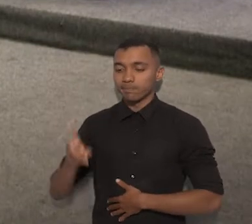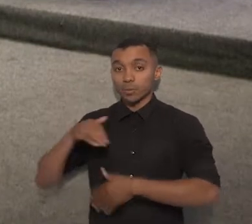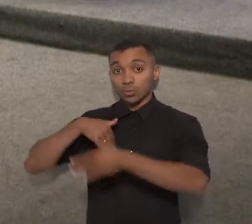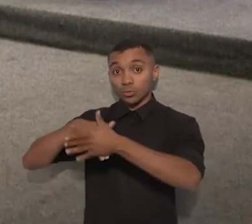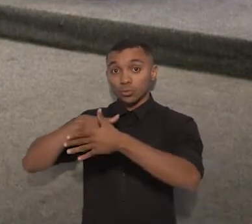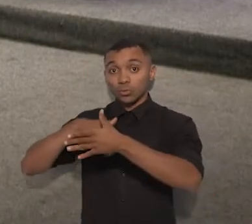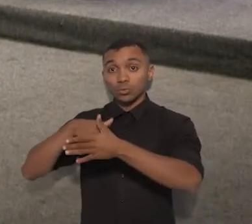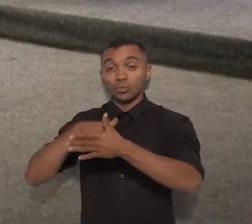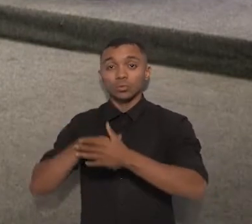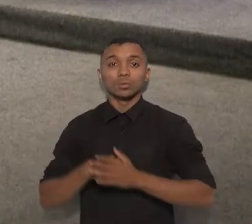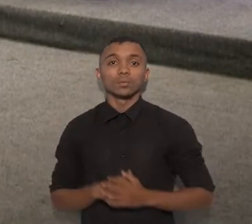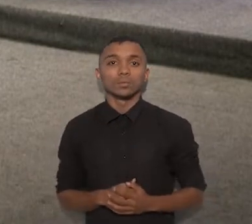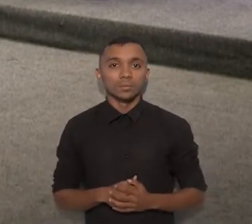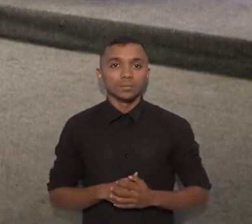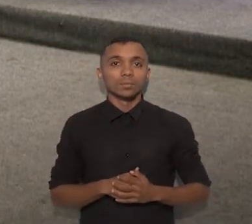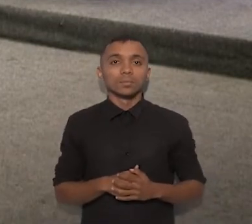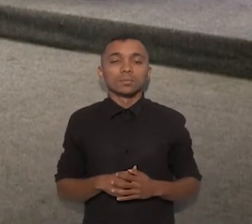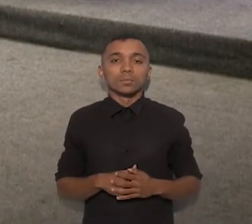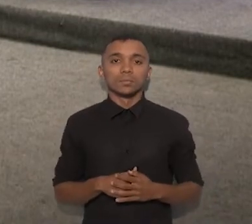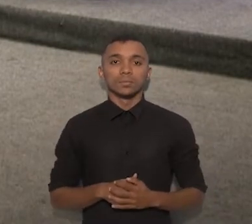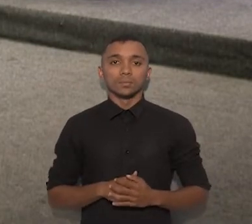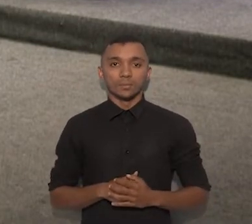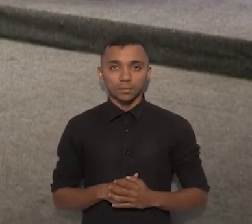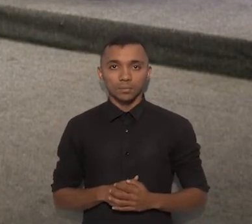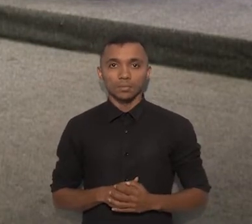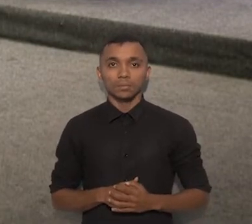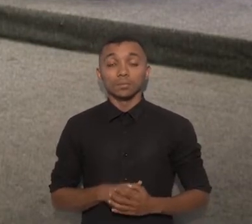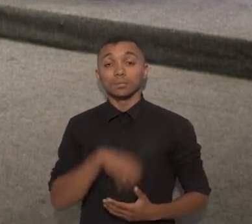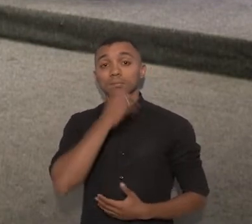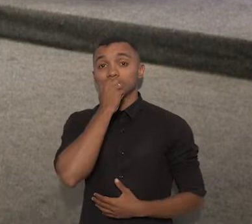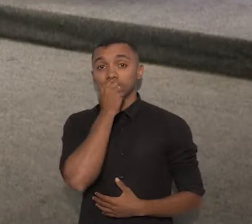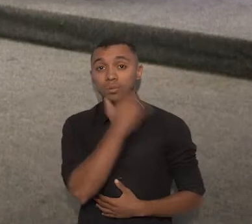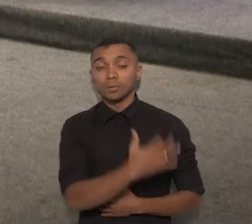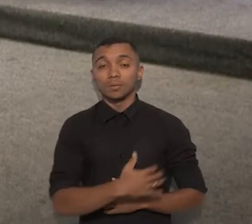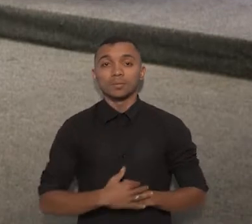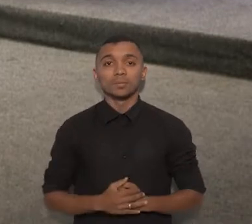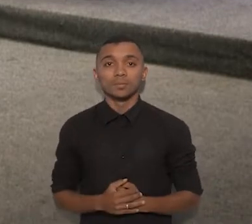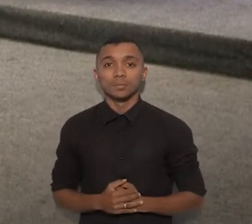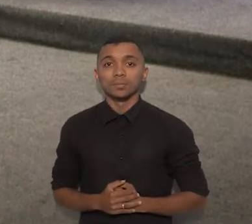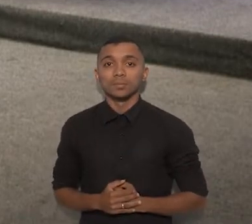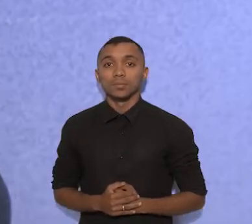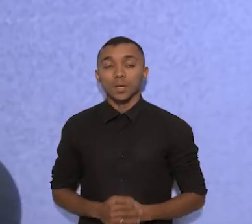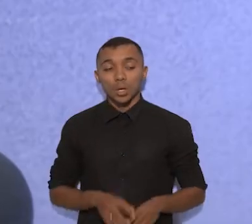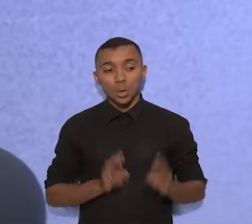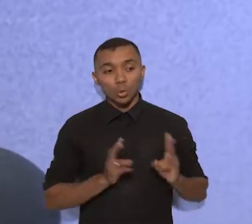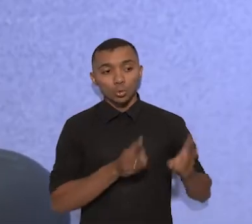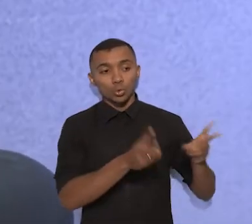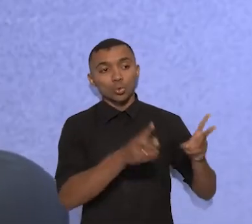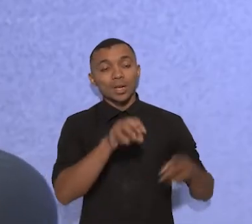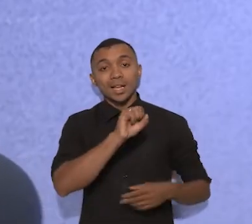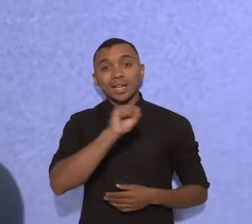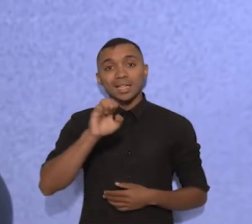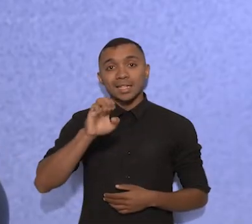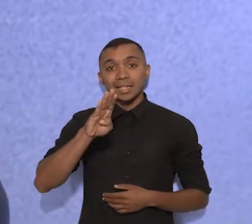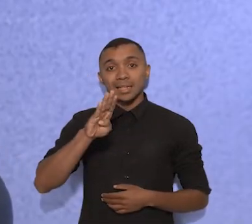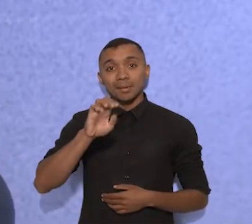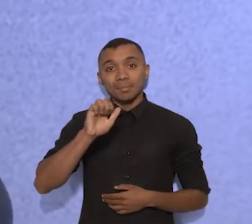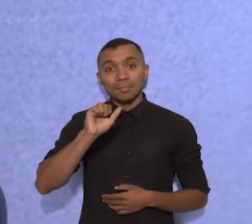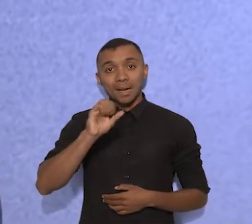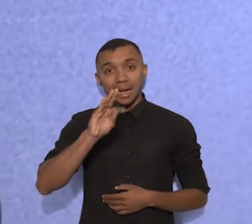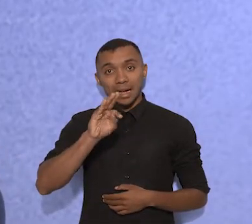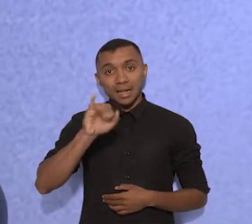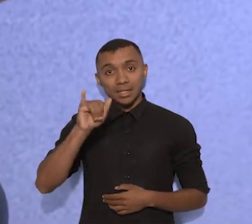Ceballos está fazendo quase uma lateral direita em determinado momento do jogo e está indo bem no apoio. Ou ele mantém o Ceballos e joga com o Felipe mais. Mas vai faltar o Tinga,